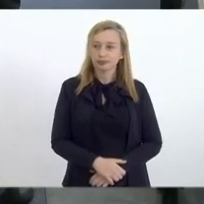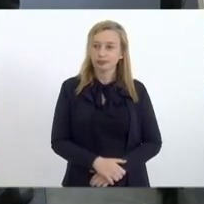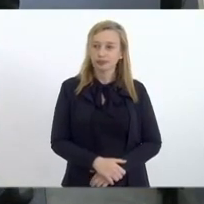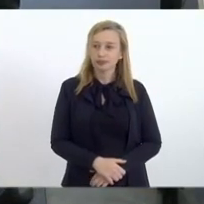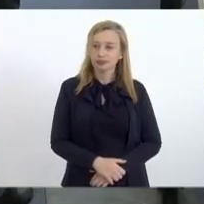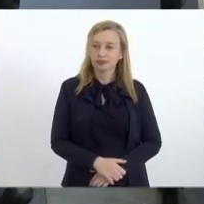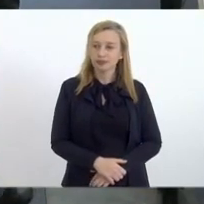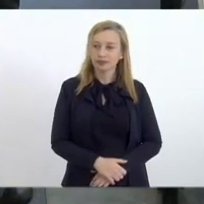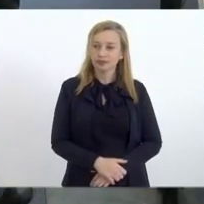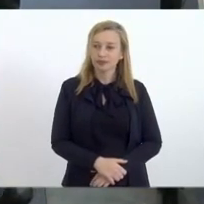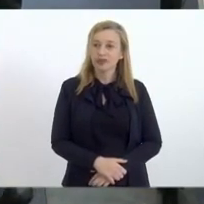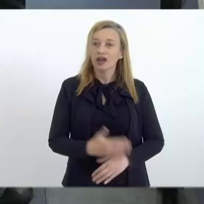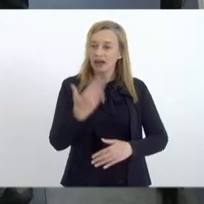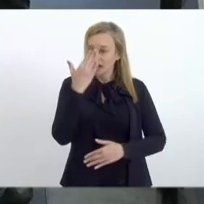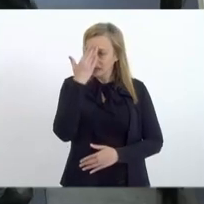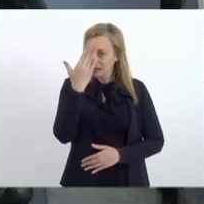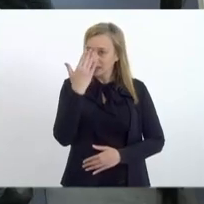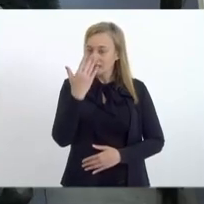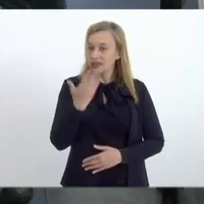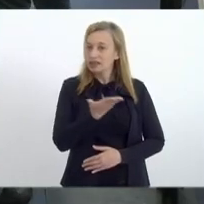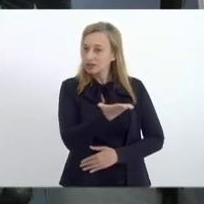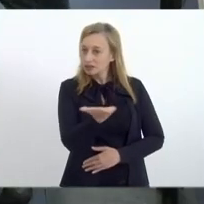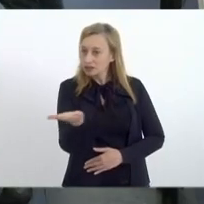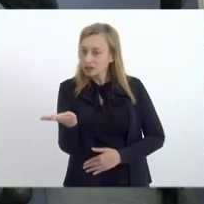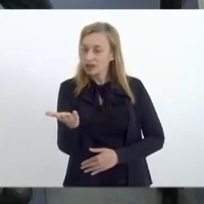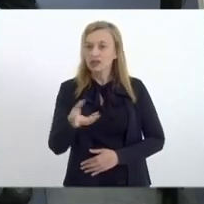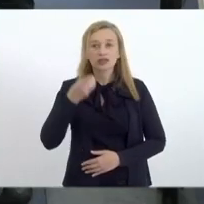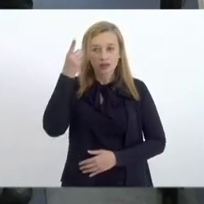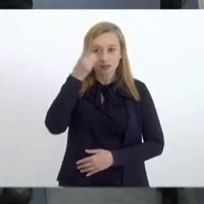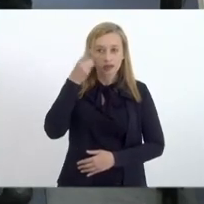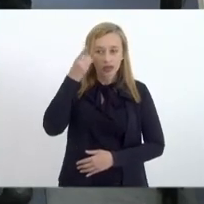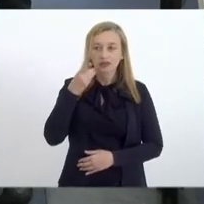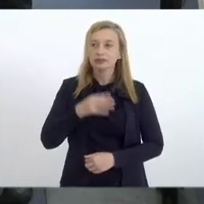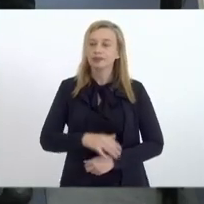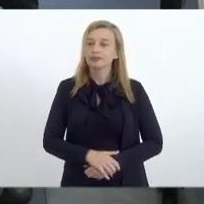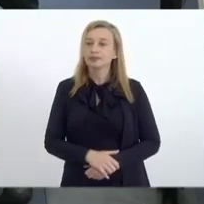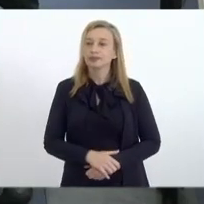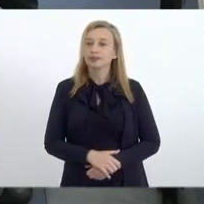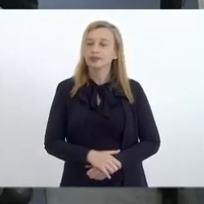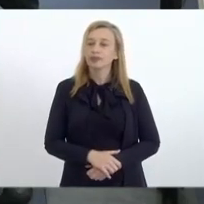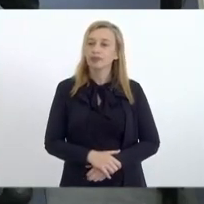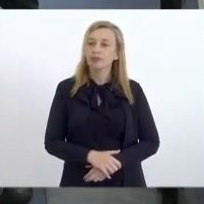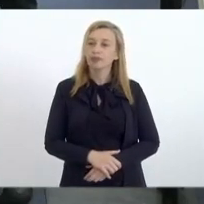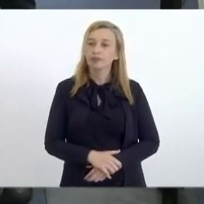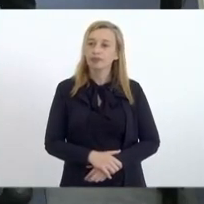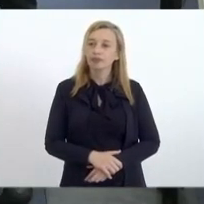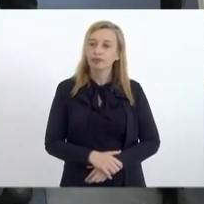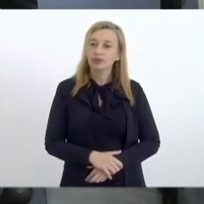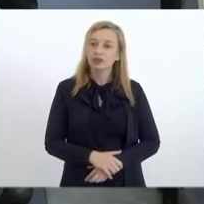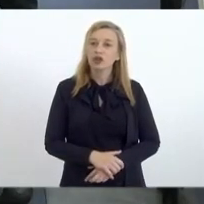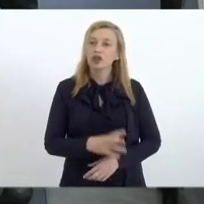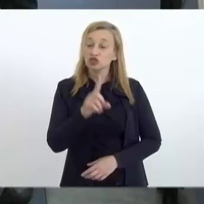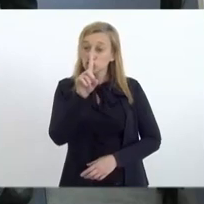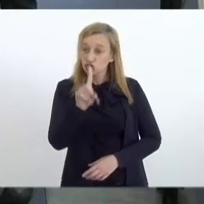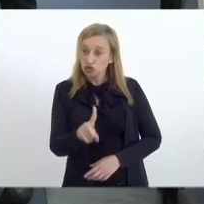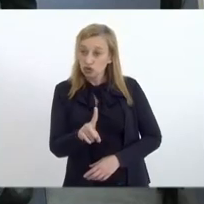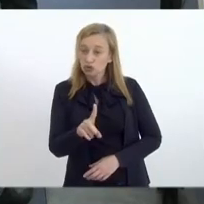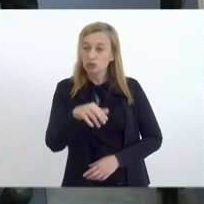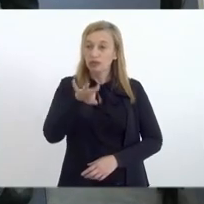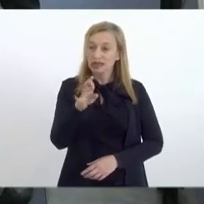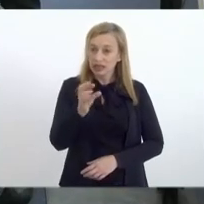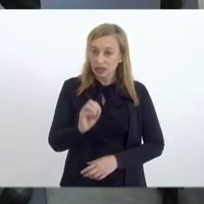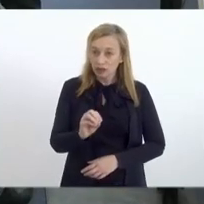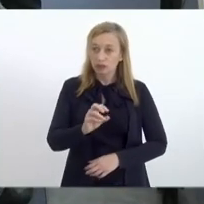mais nada, gostaria de agradecer a Vossas Excelências, né, senhores deputados, excelentíssimo diretor Marcelo